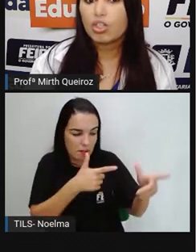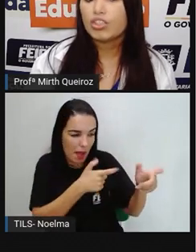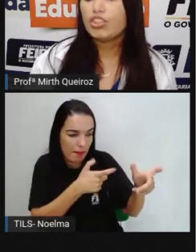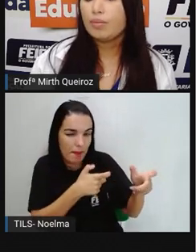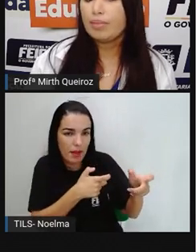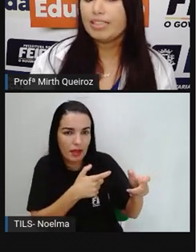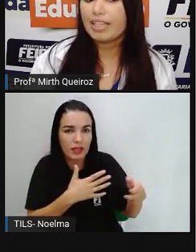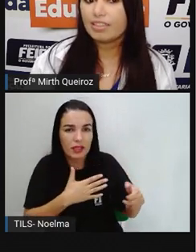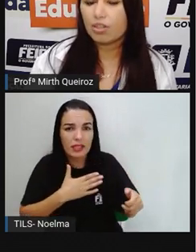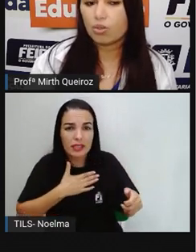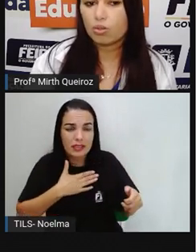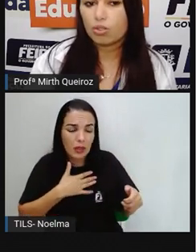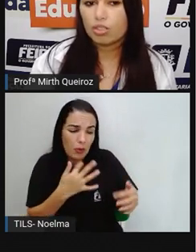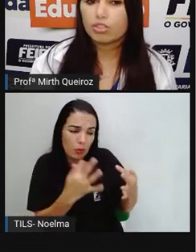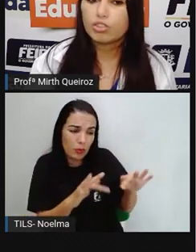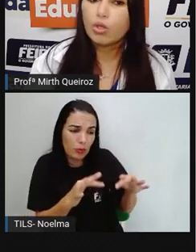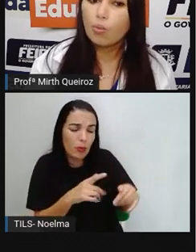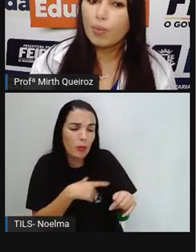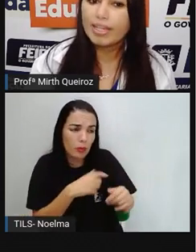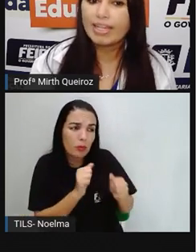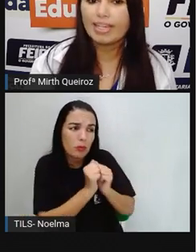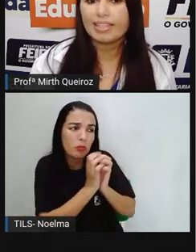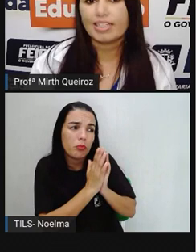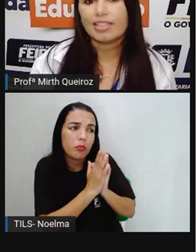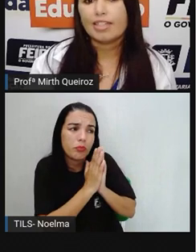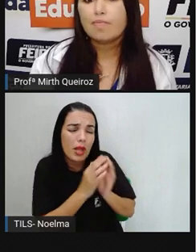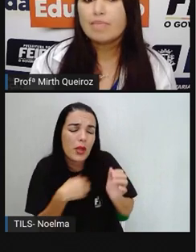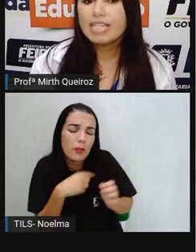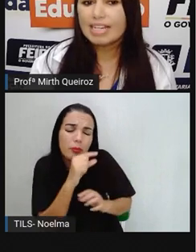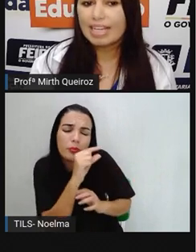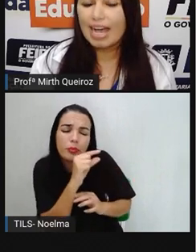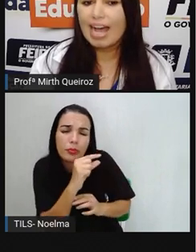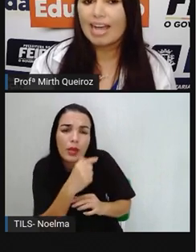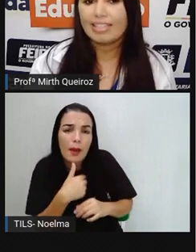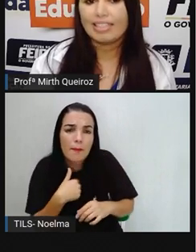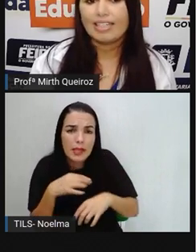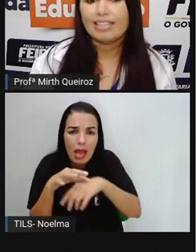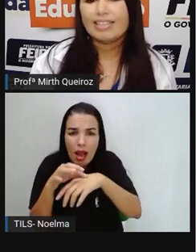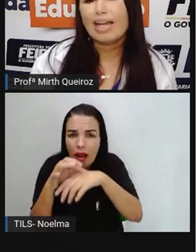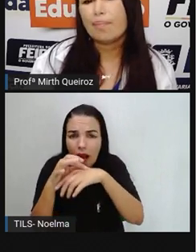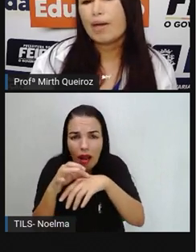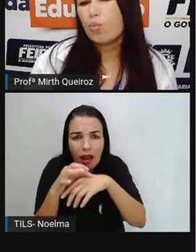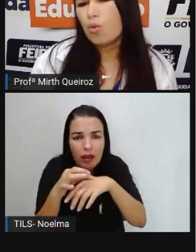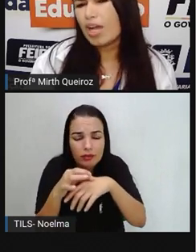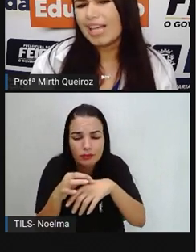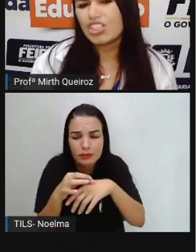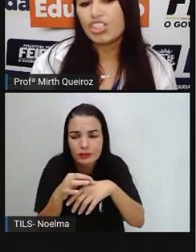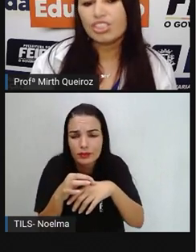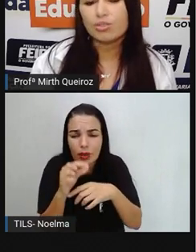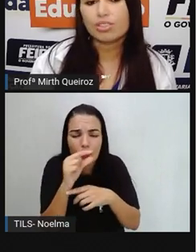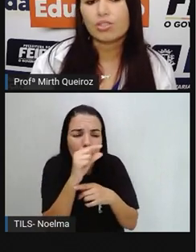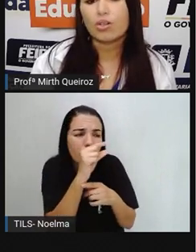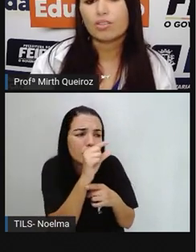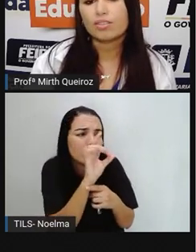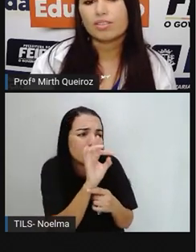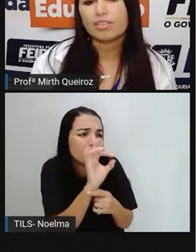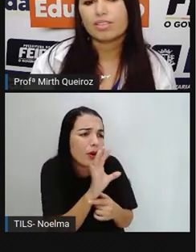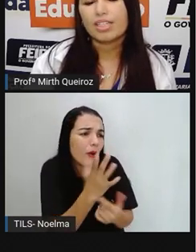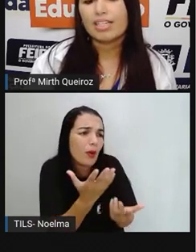"Caçador, de mim tem dó. Sou pequena, minha carne dá para um bocadinho